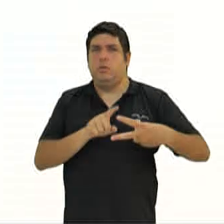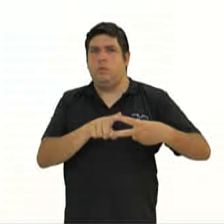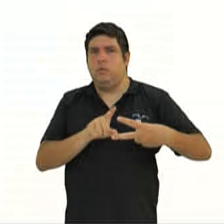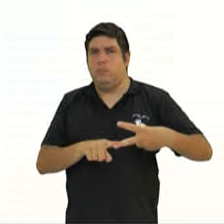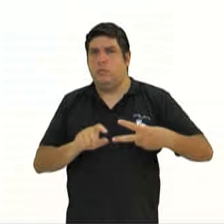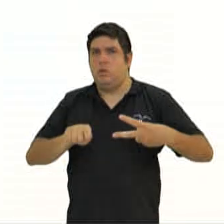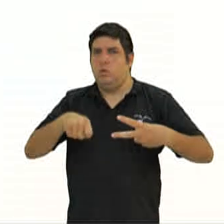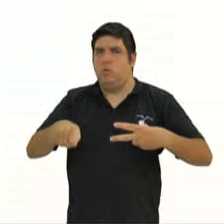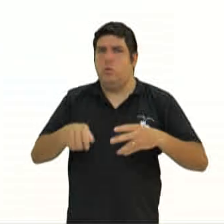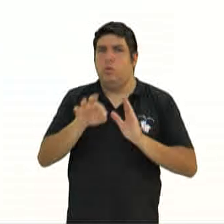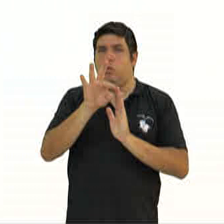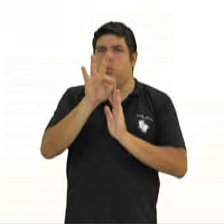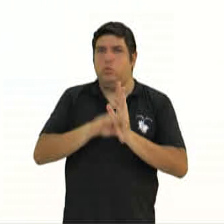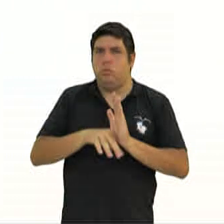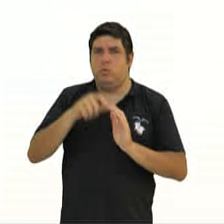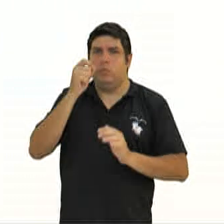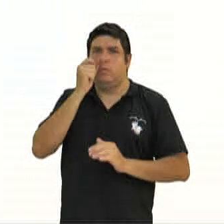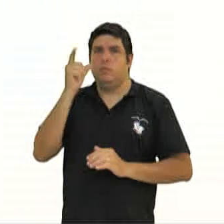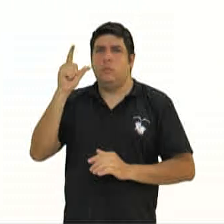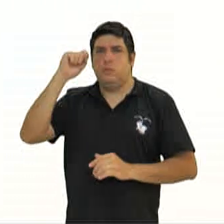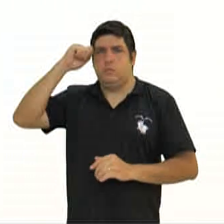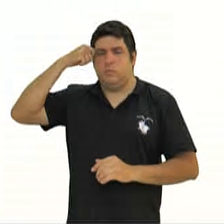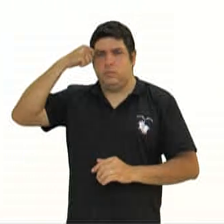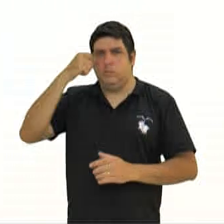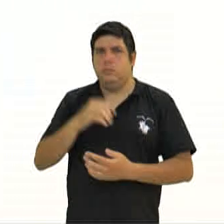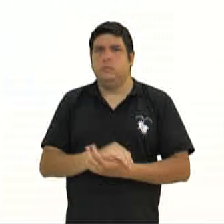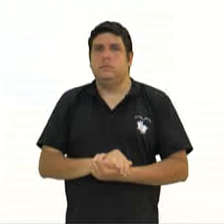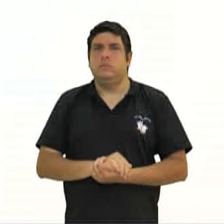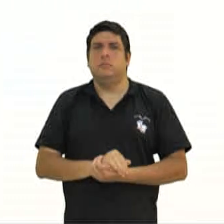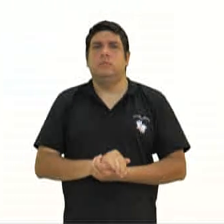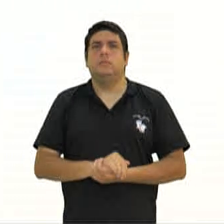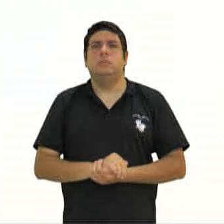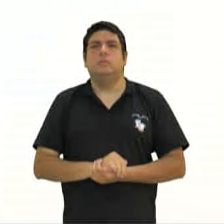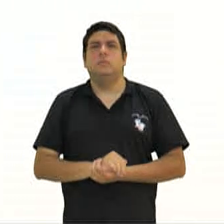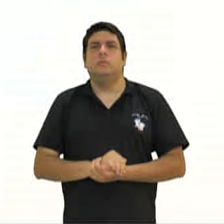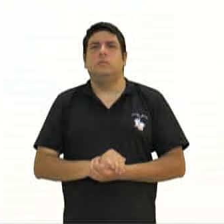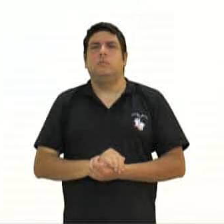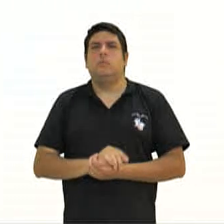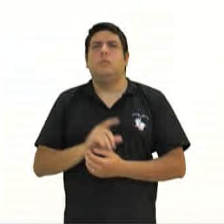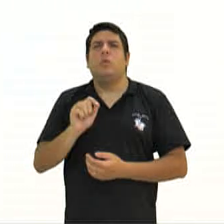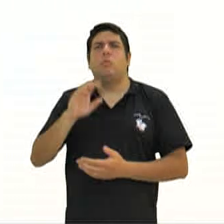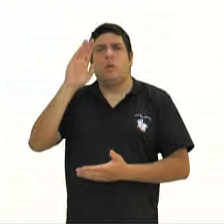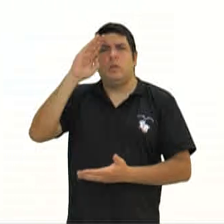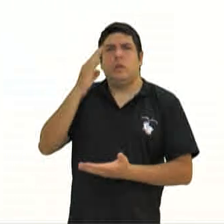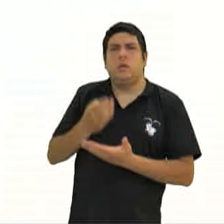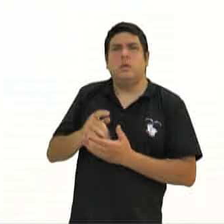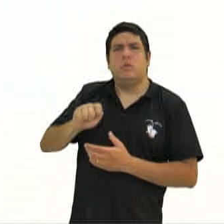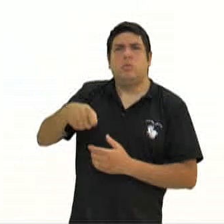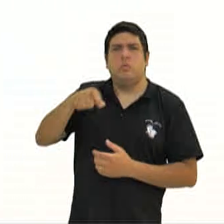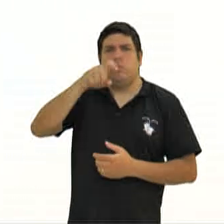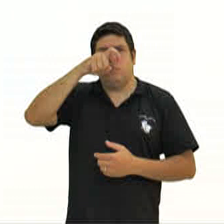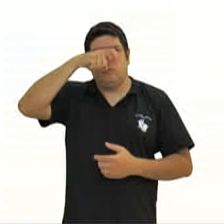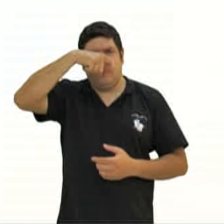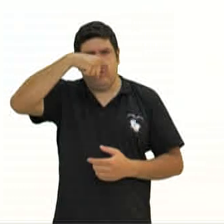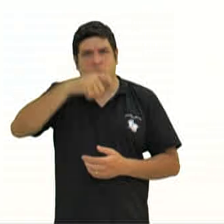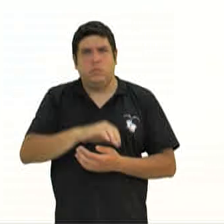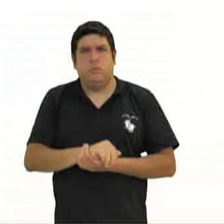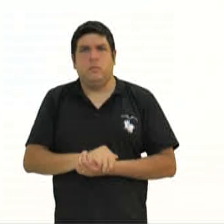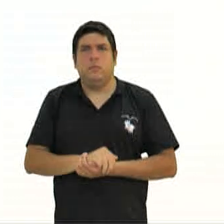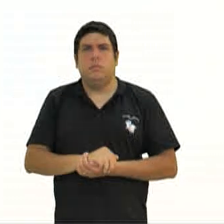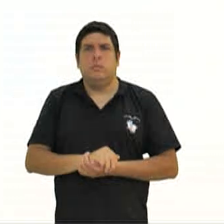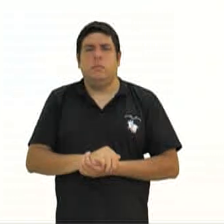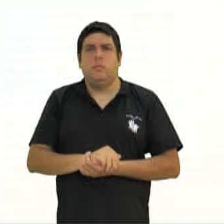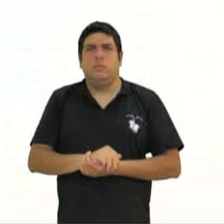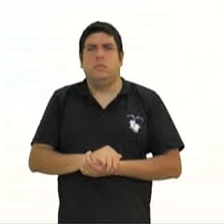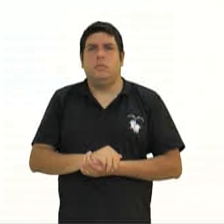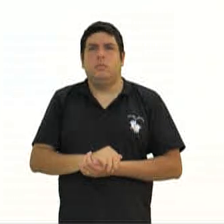sobre o texto do Black Cat. What was believed about the witches? O que acreditavam sobre as bruxas? Does the cat have a positive